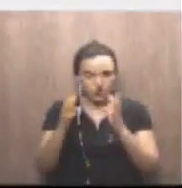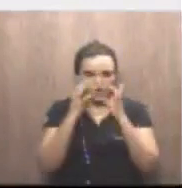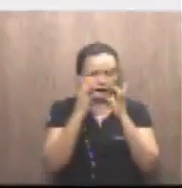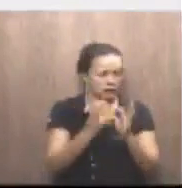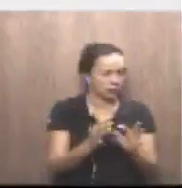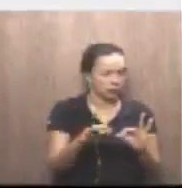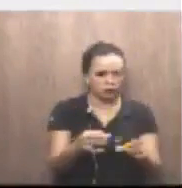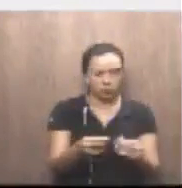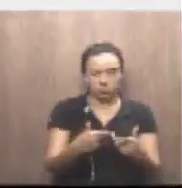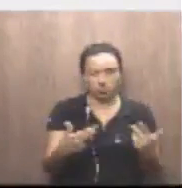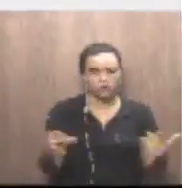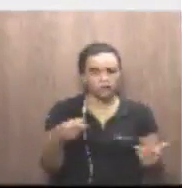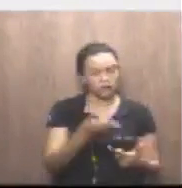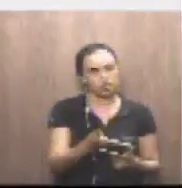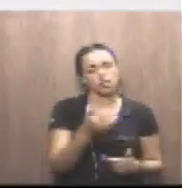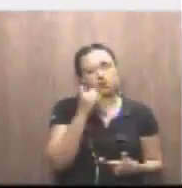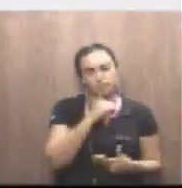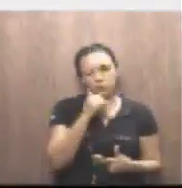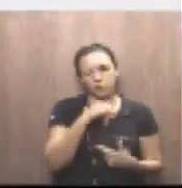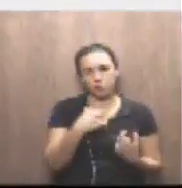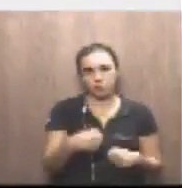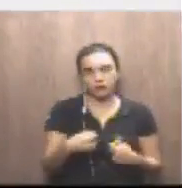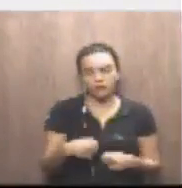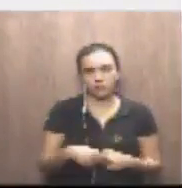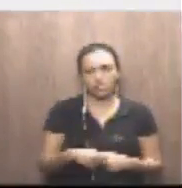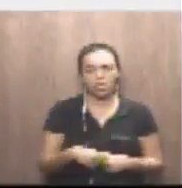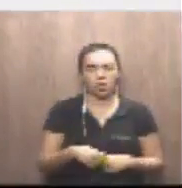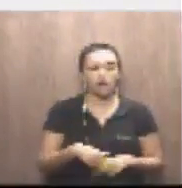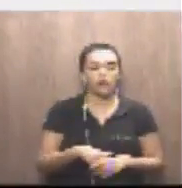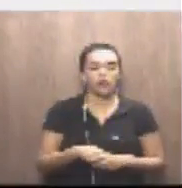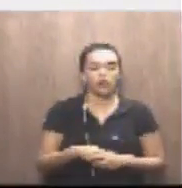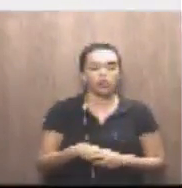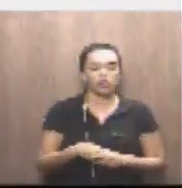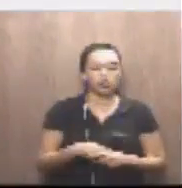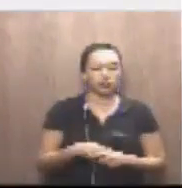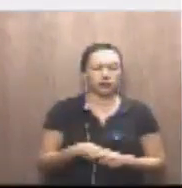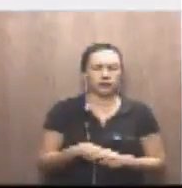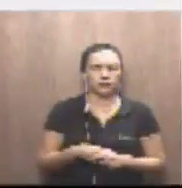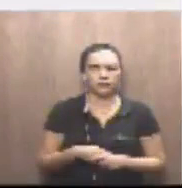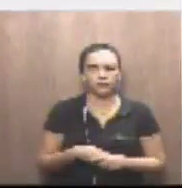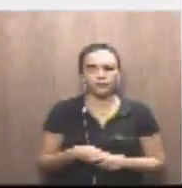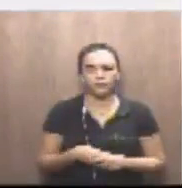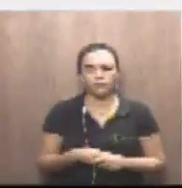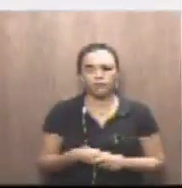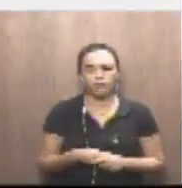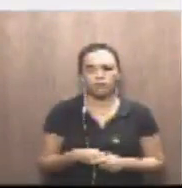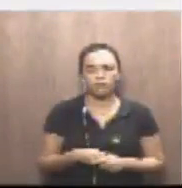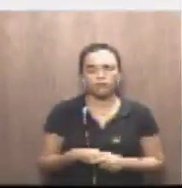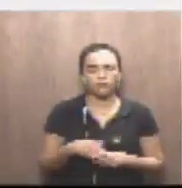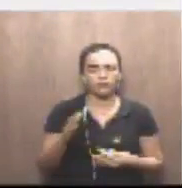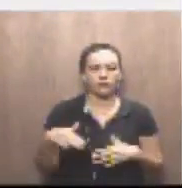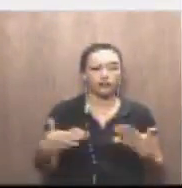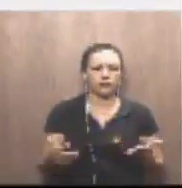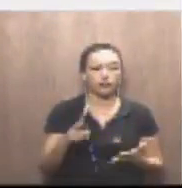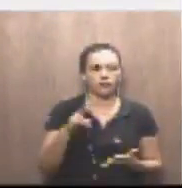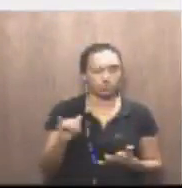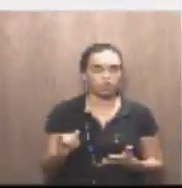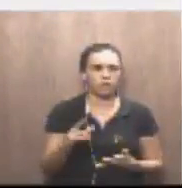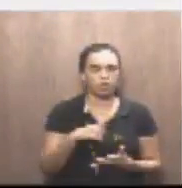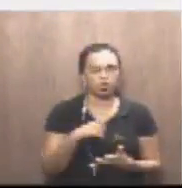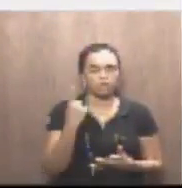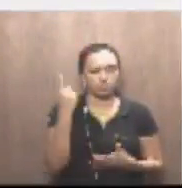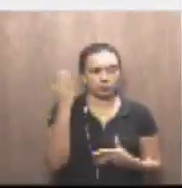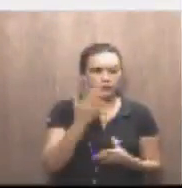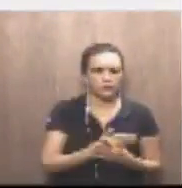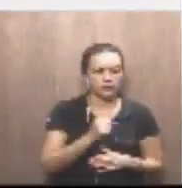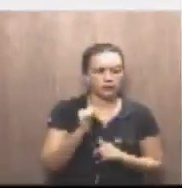as necessidades fisiológicas, né, desse organismo, dessa fisiologia, dessa mãe e desse bebê. Então, vai-se por um processo